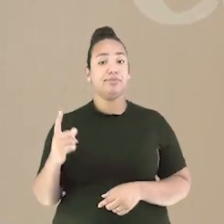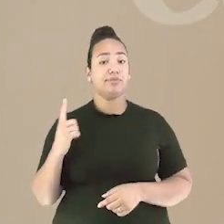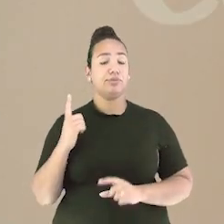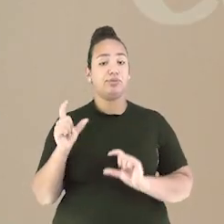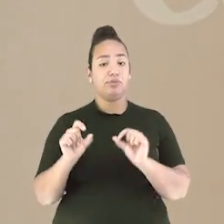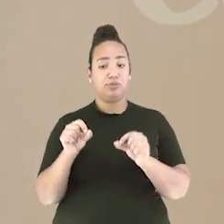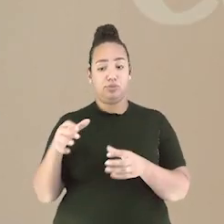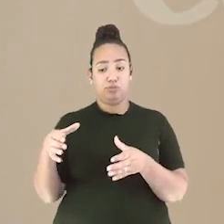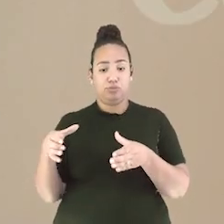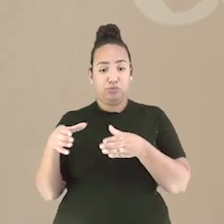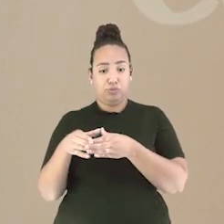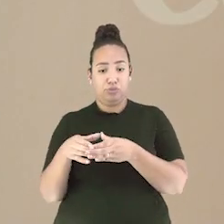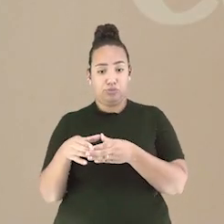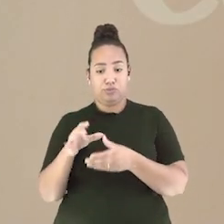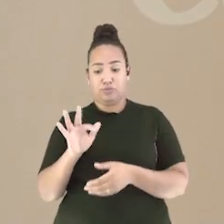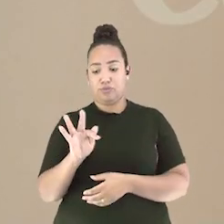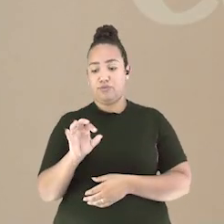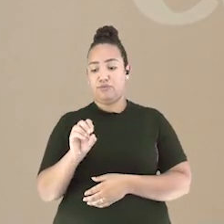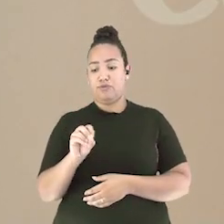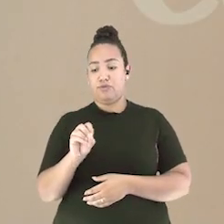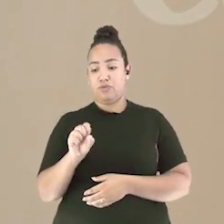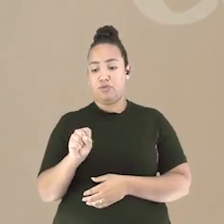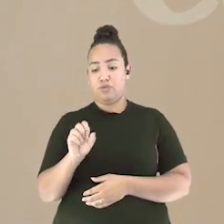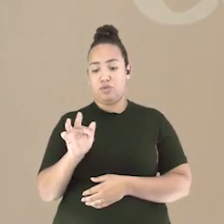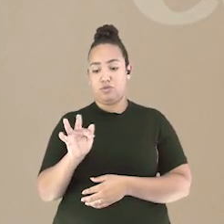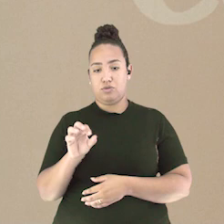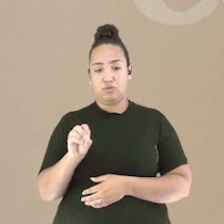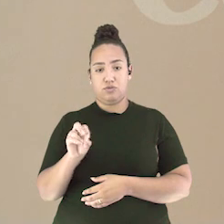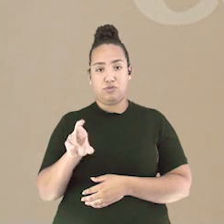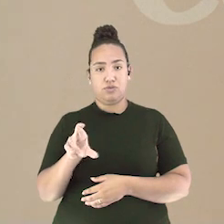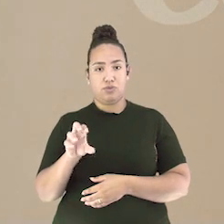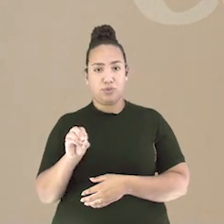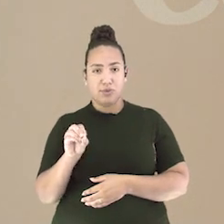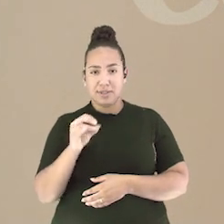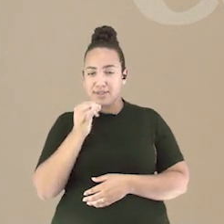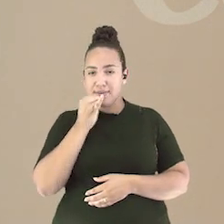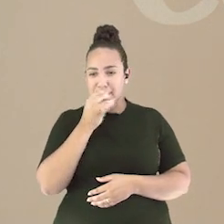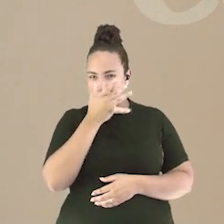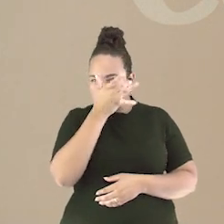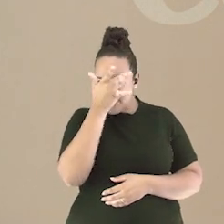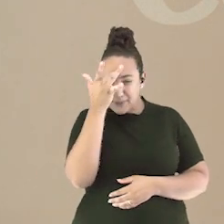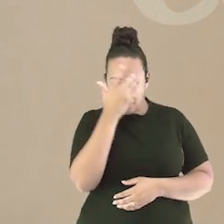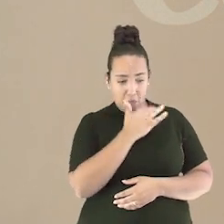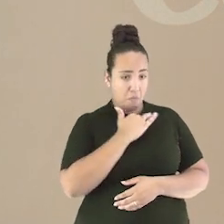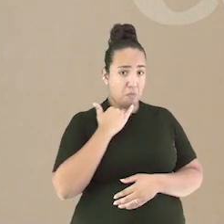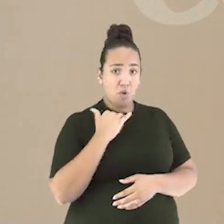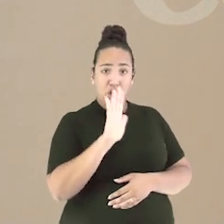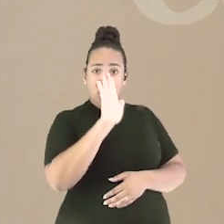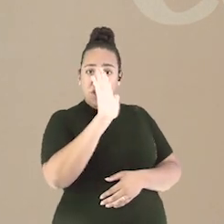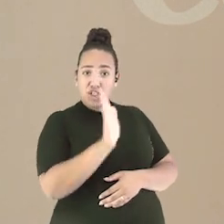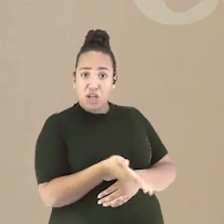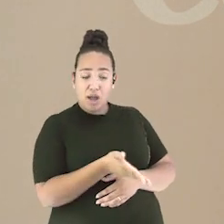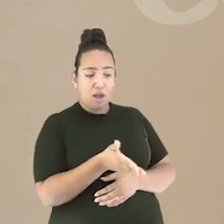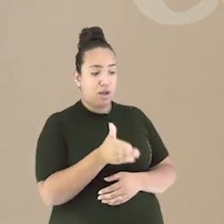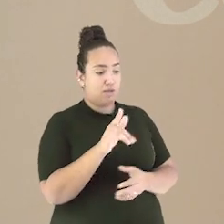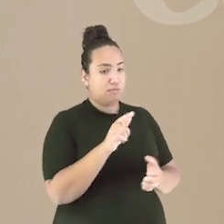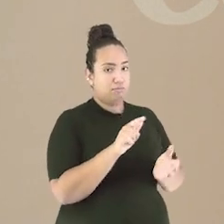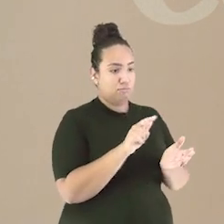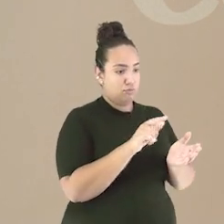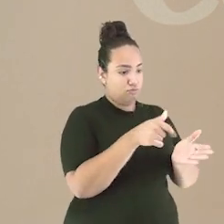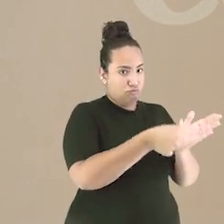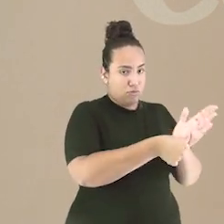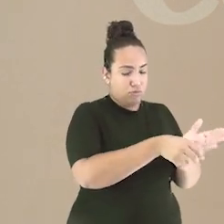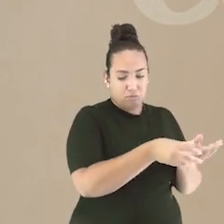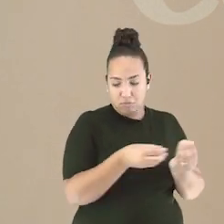os fósforos. Eles eram pessoas que pegavam documentos de falecidos e iam votar. Tinham pessoas que eram impedidas de votar